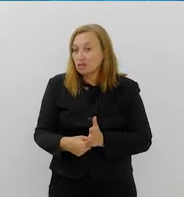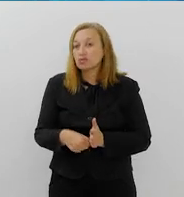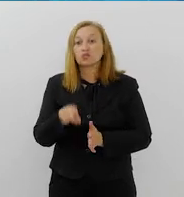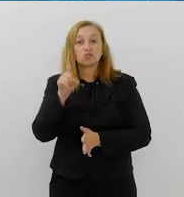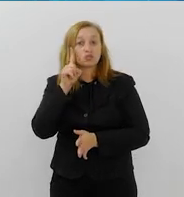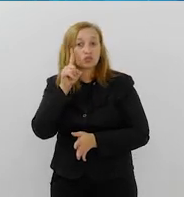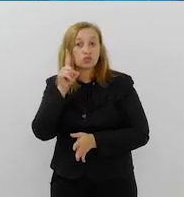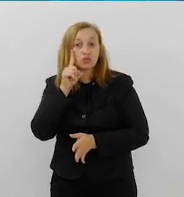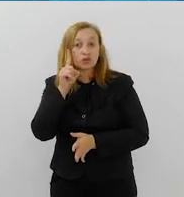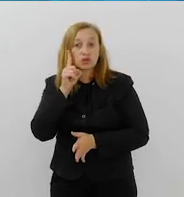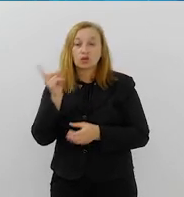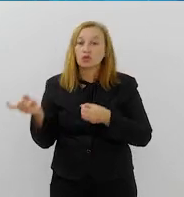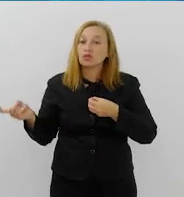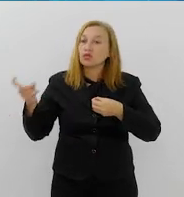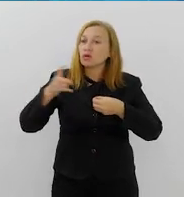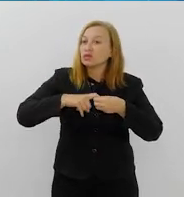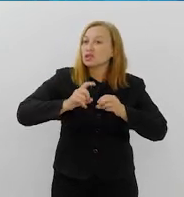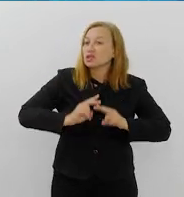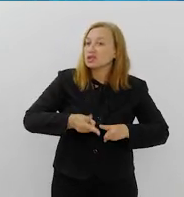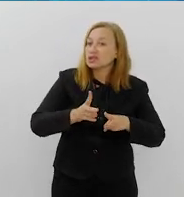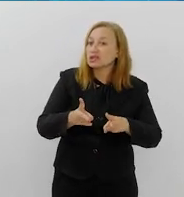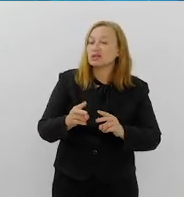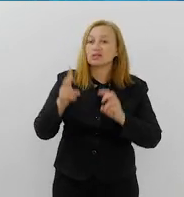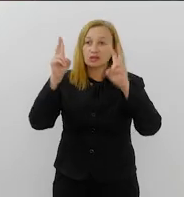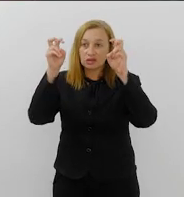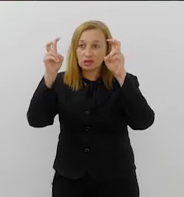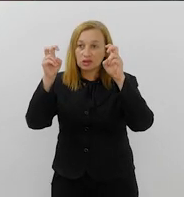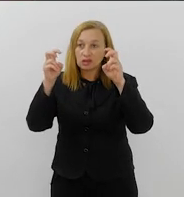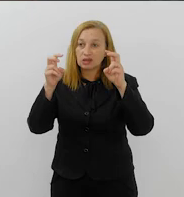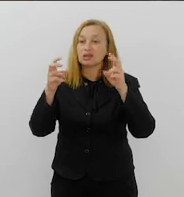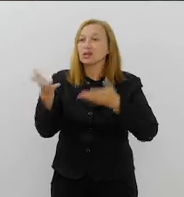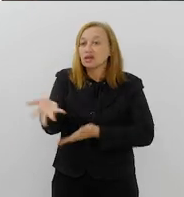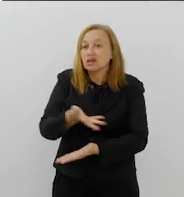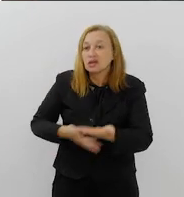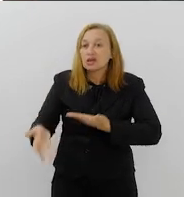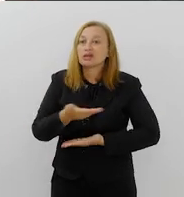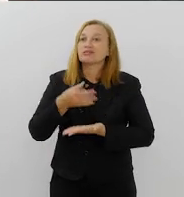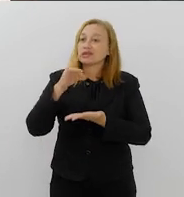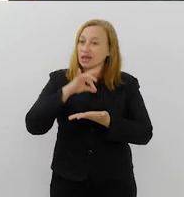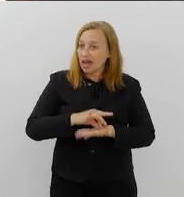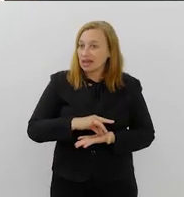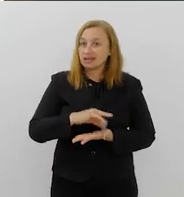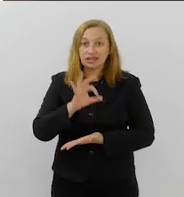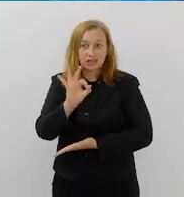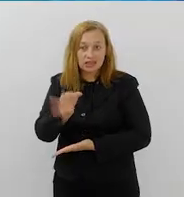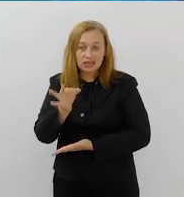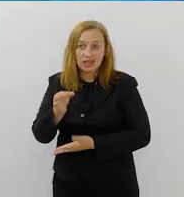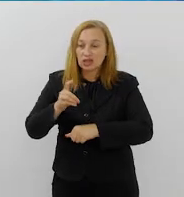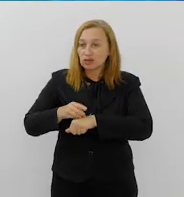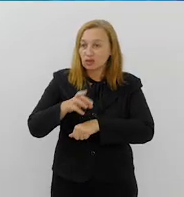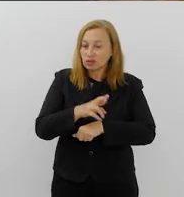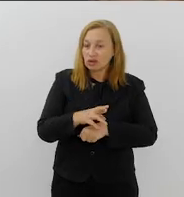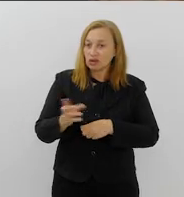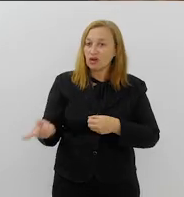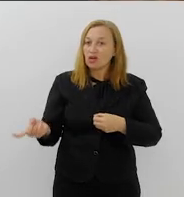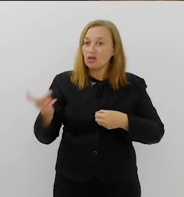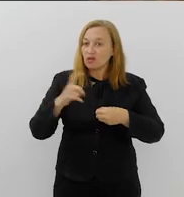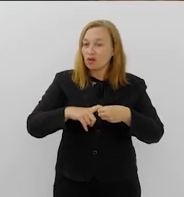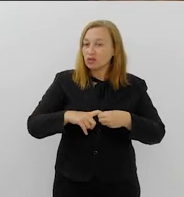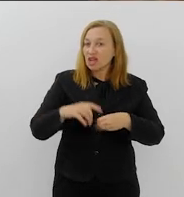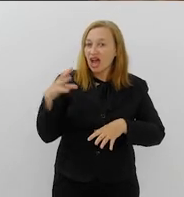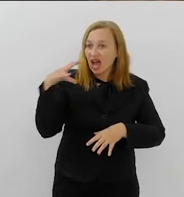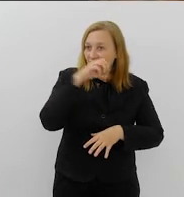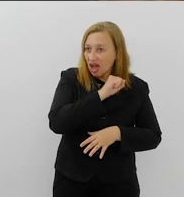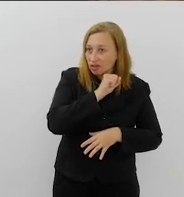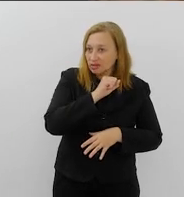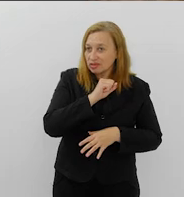autoavaliação regular e voltando sempre nas questões das interações reais. Tá certo. Doutora, nós vamos